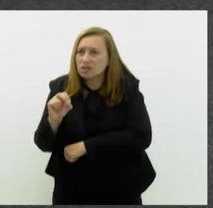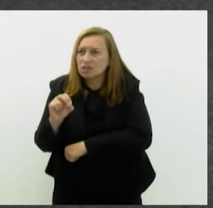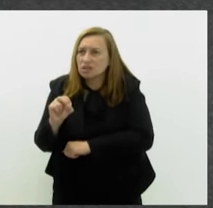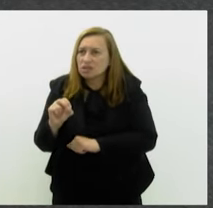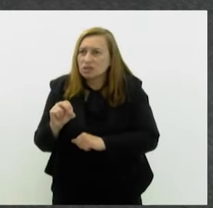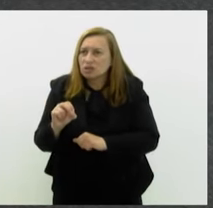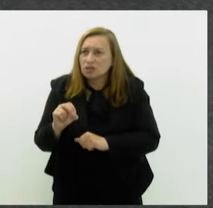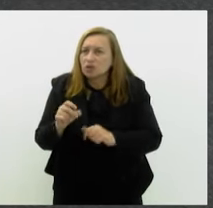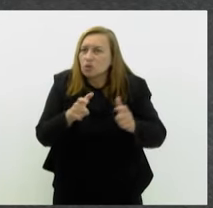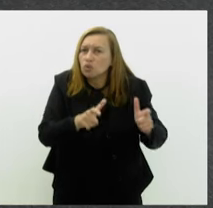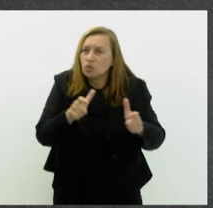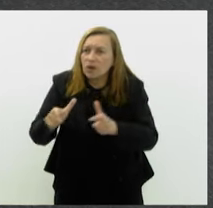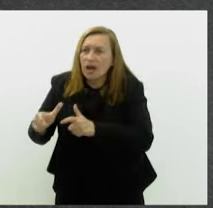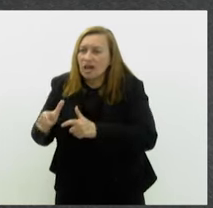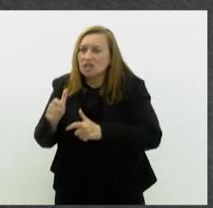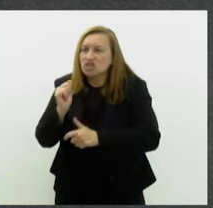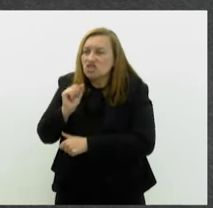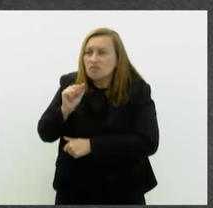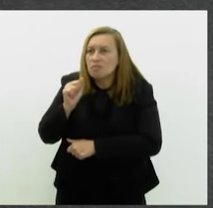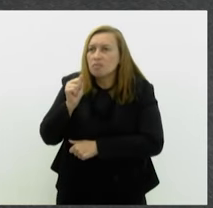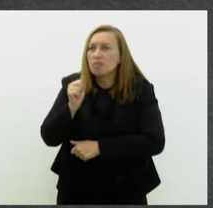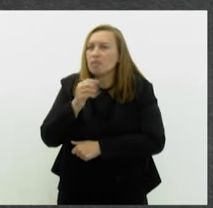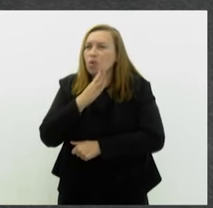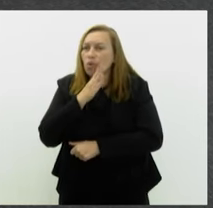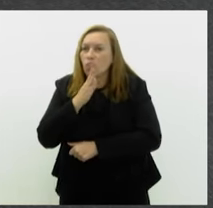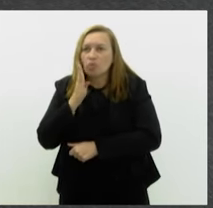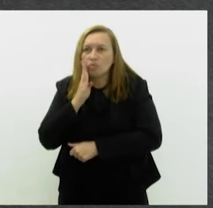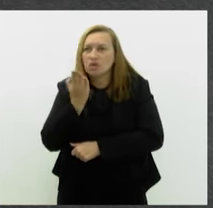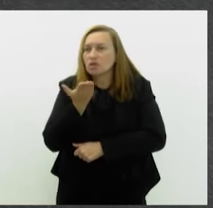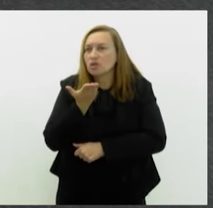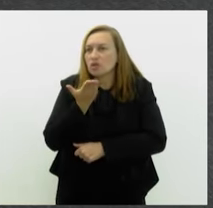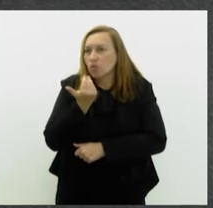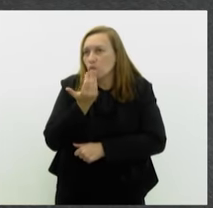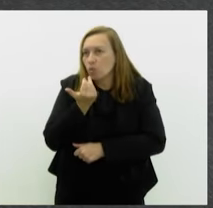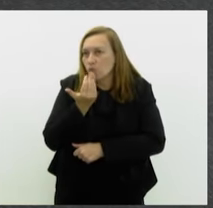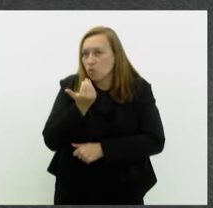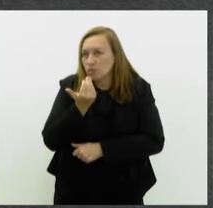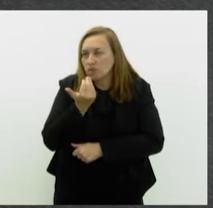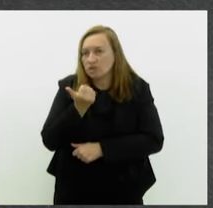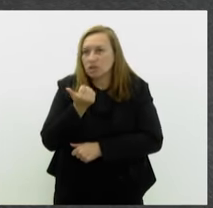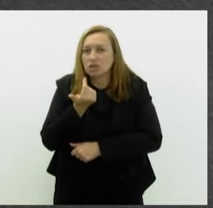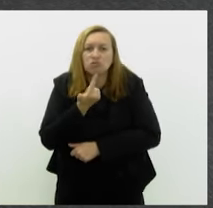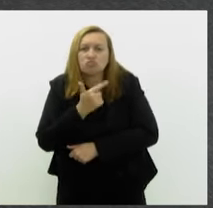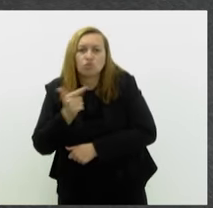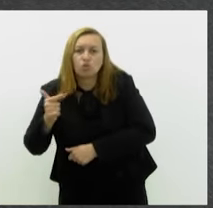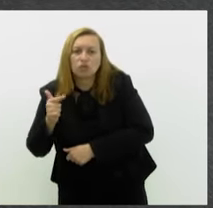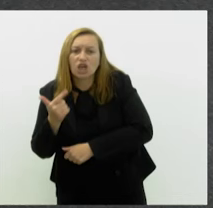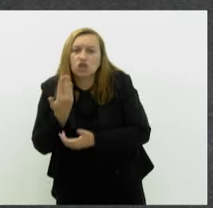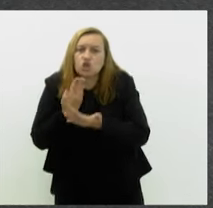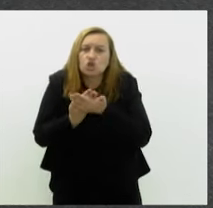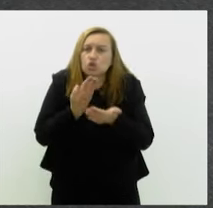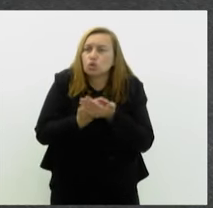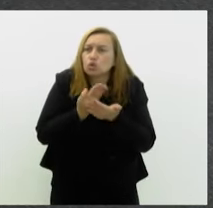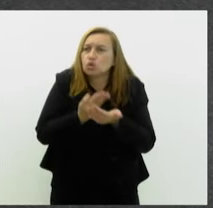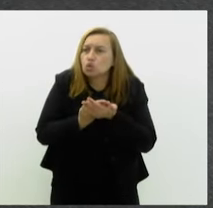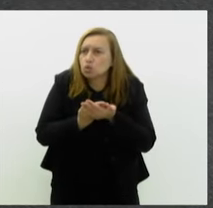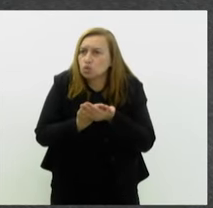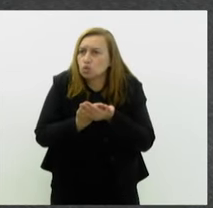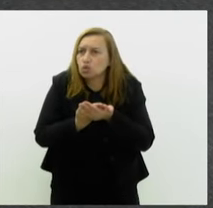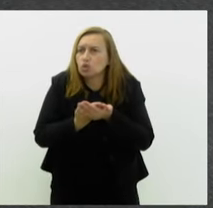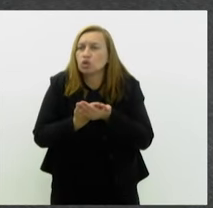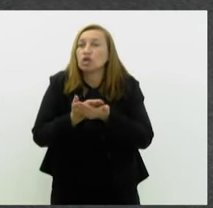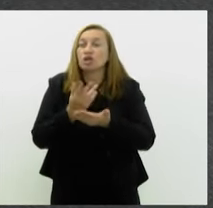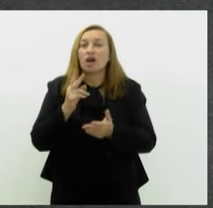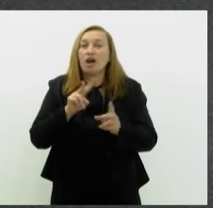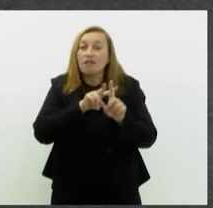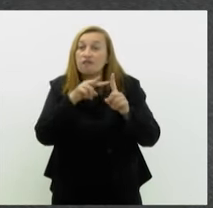estabelecimentos comerciais com o Comida de Boteco. E a gente não tem nenhum estudo do ponto de vista